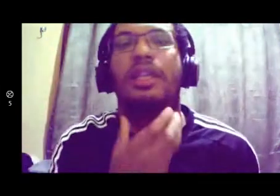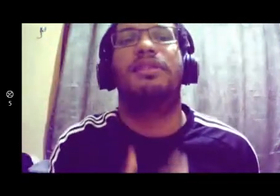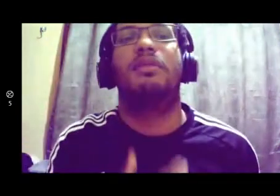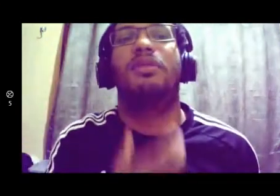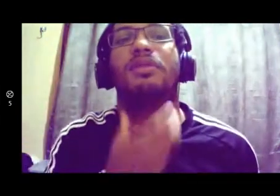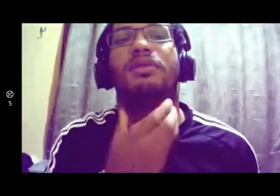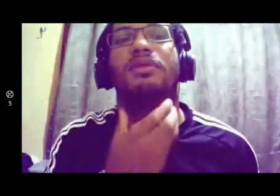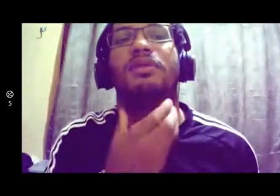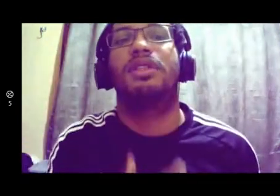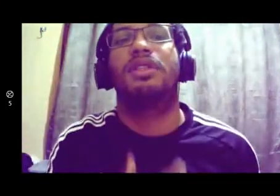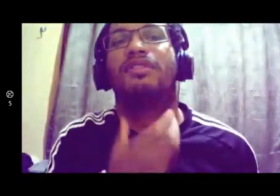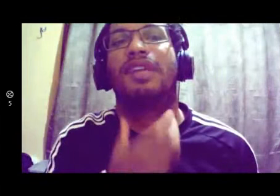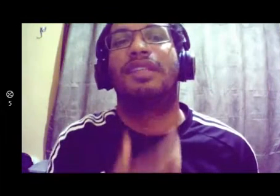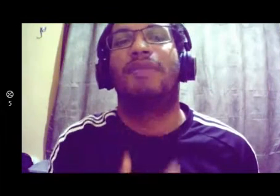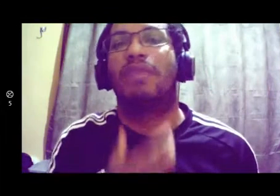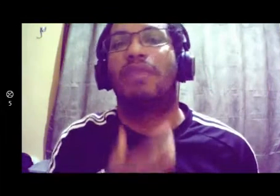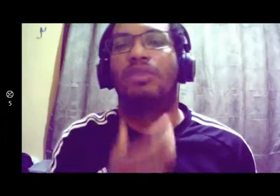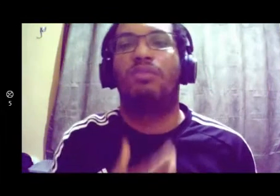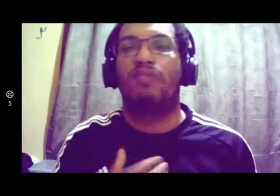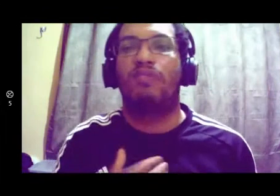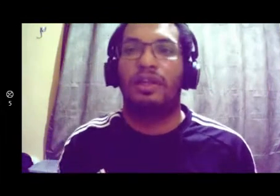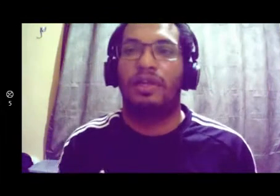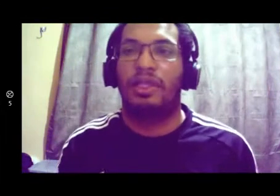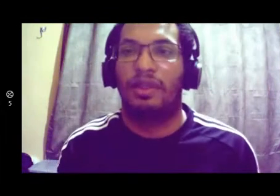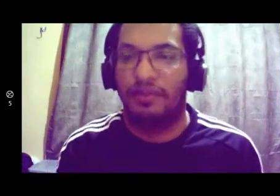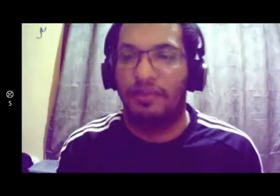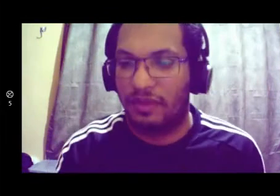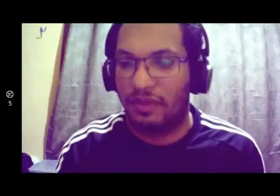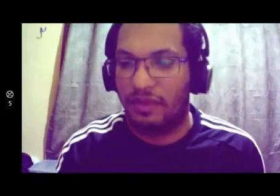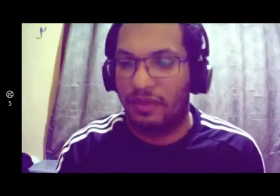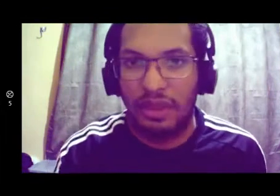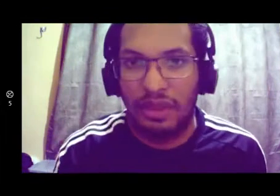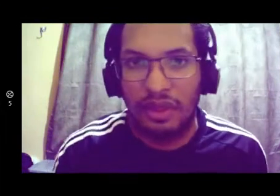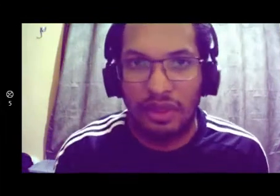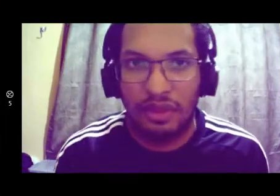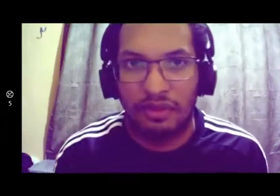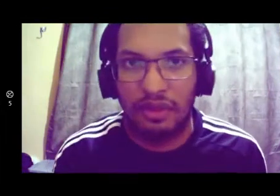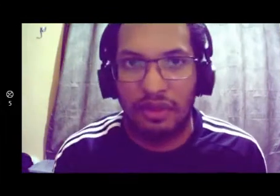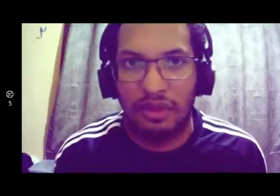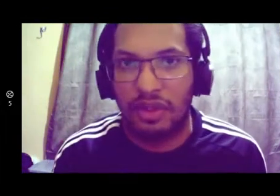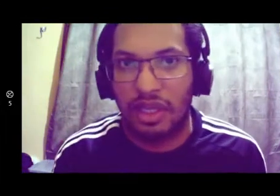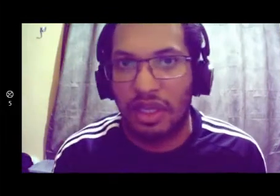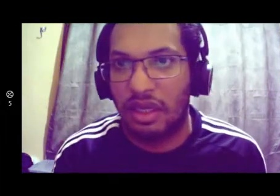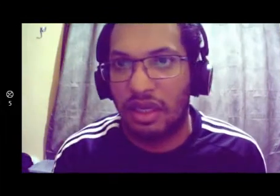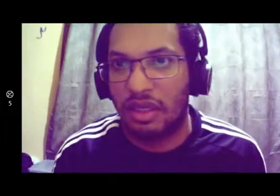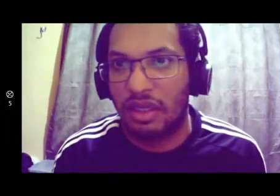E dezembro, você faz a barbinha do bom velhinho aqui.